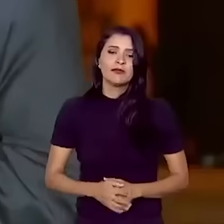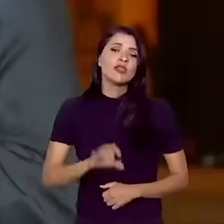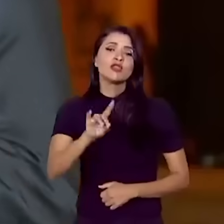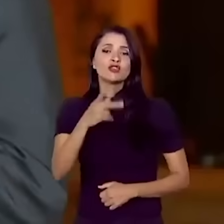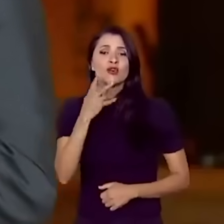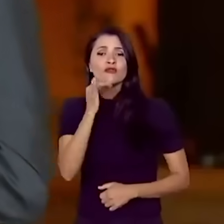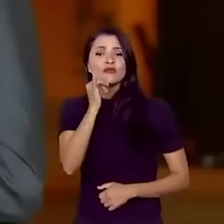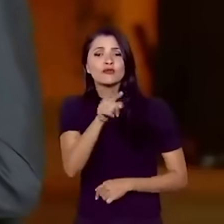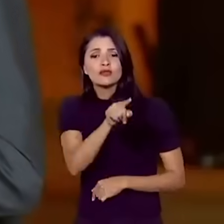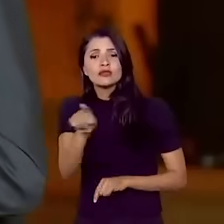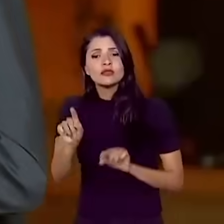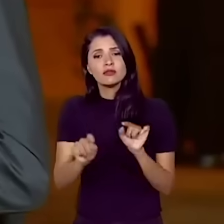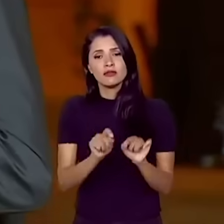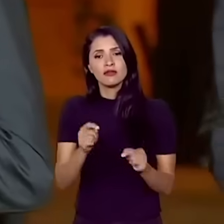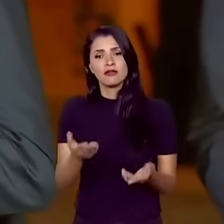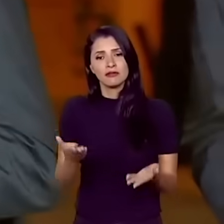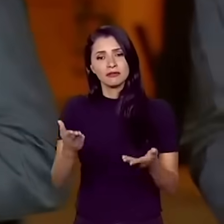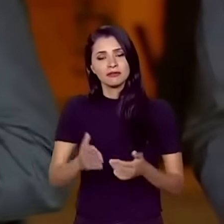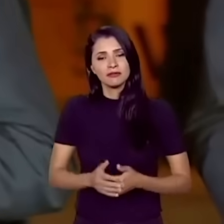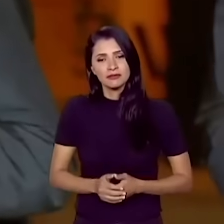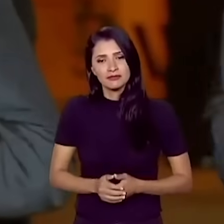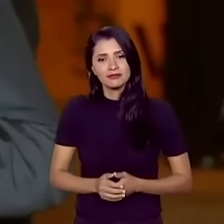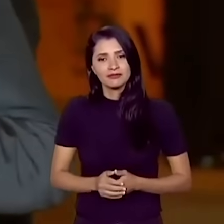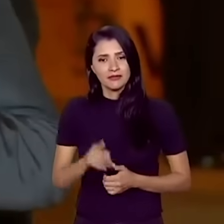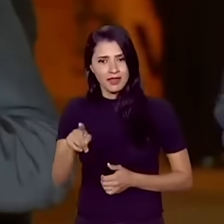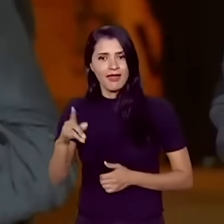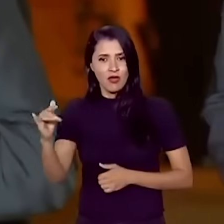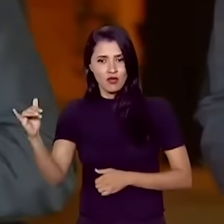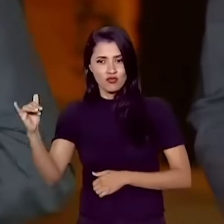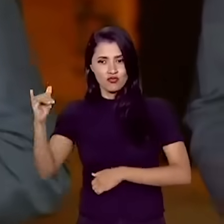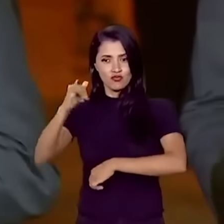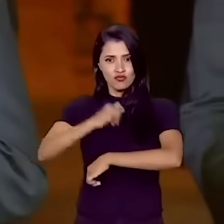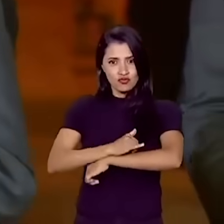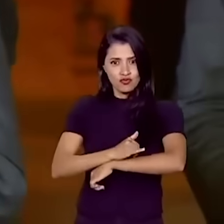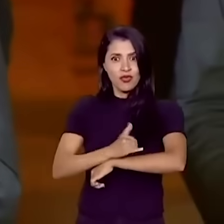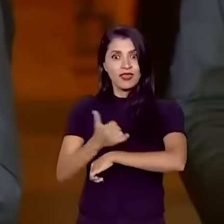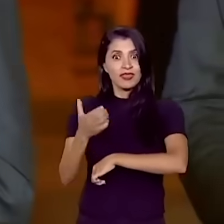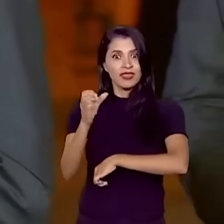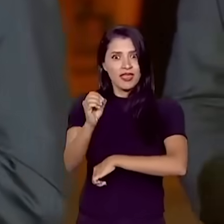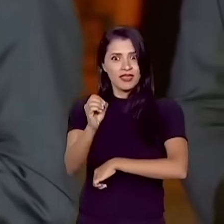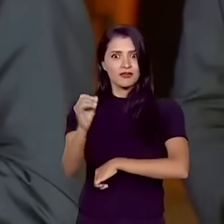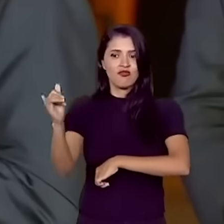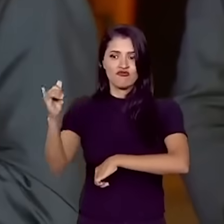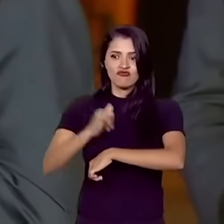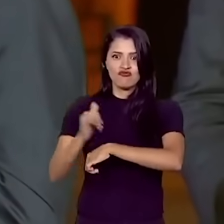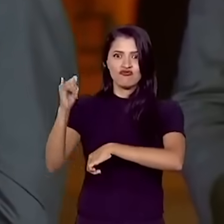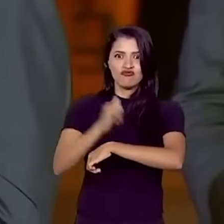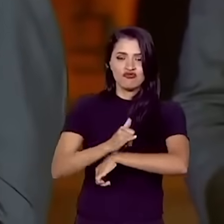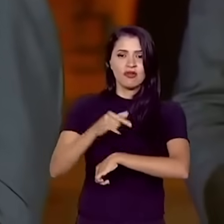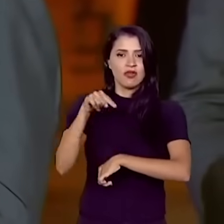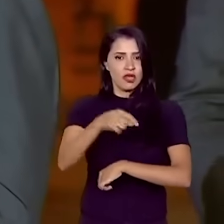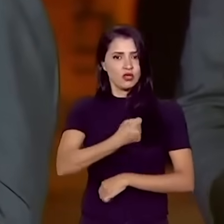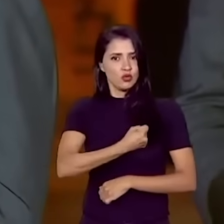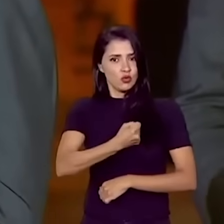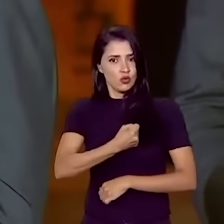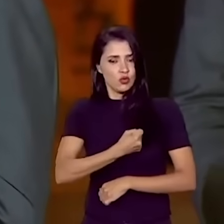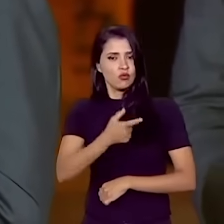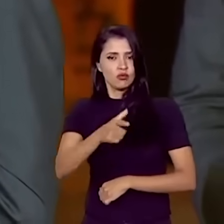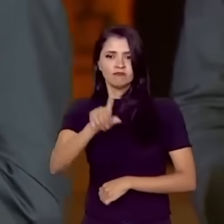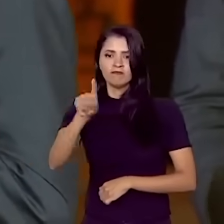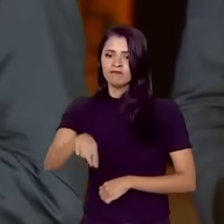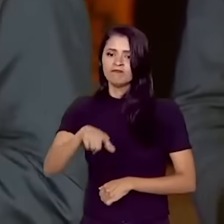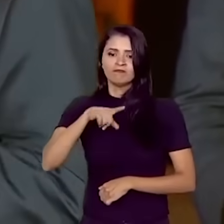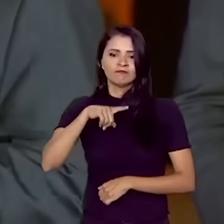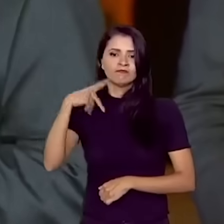só queria dizer para vocês que a chegada desse 10º avião aqui no Brasil é o